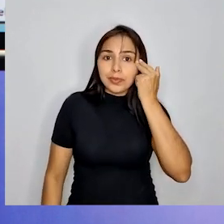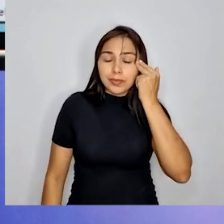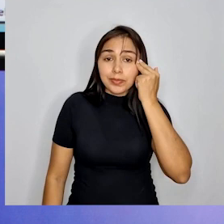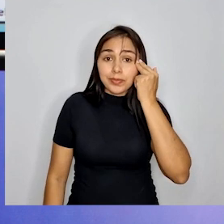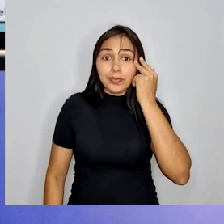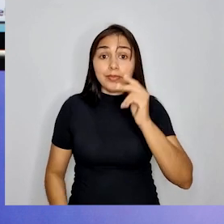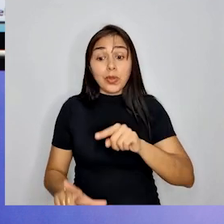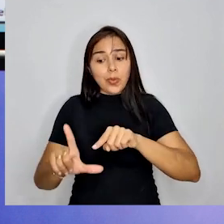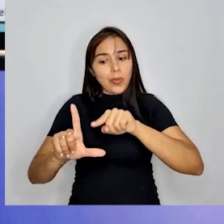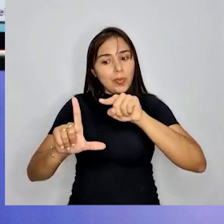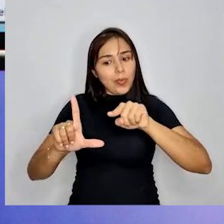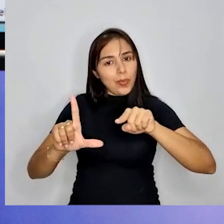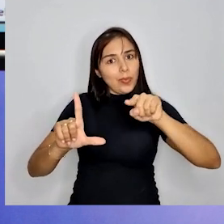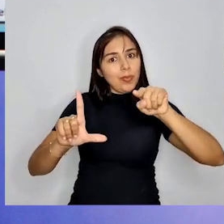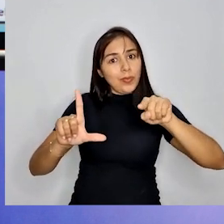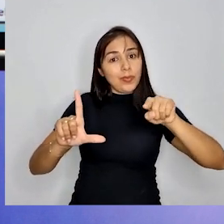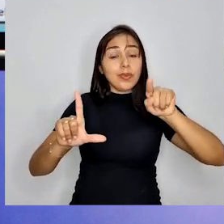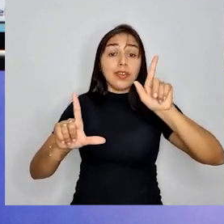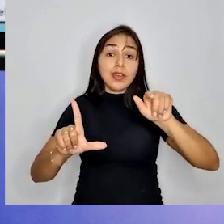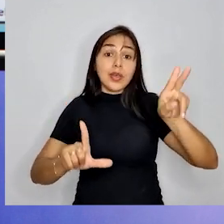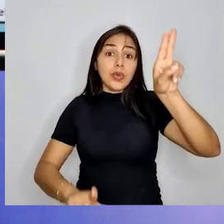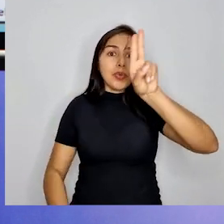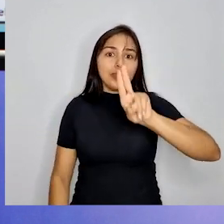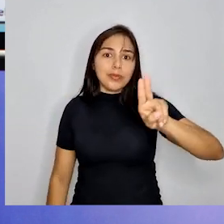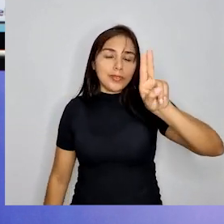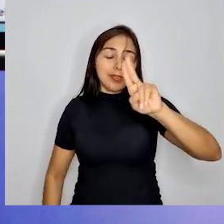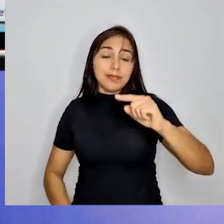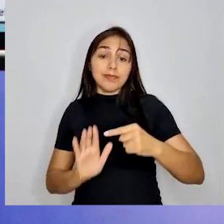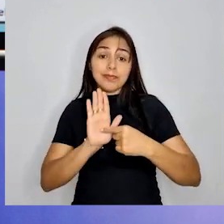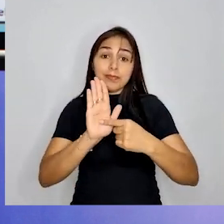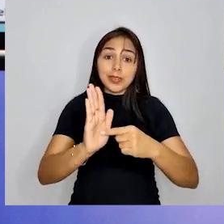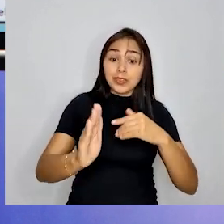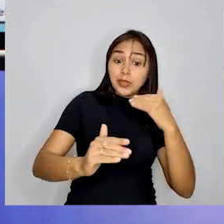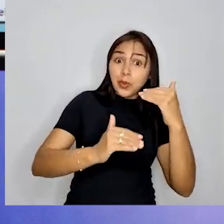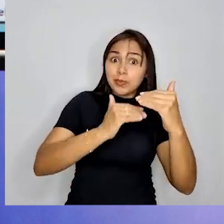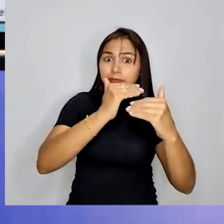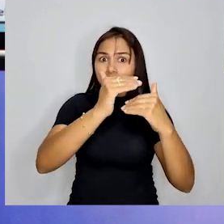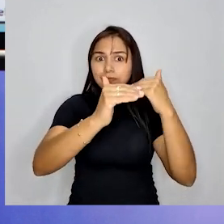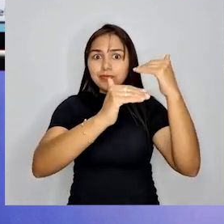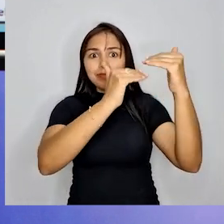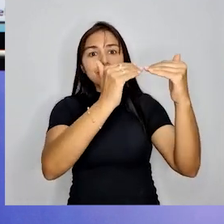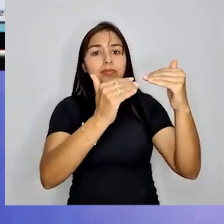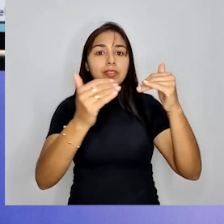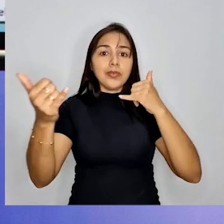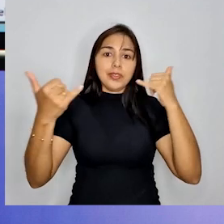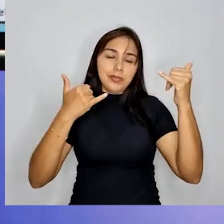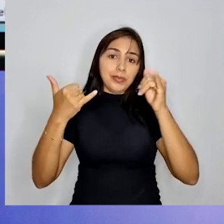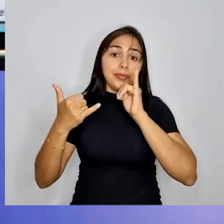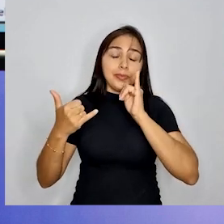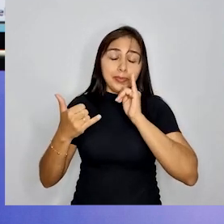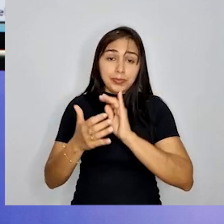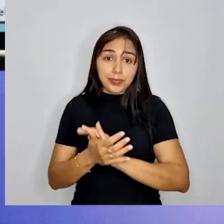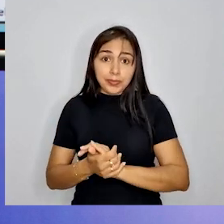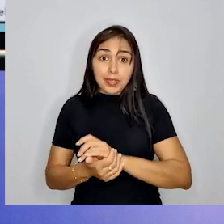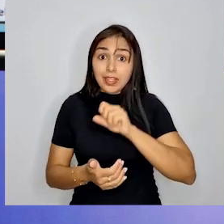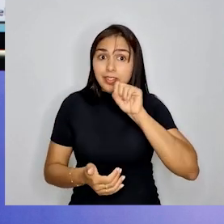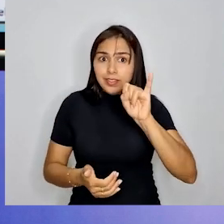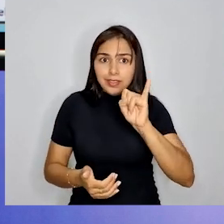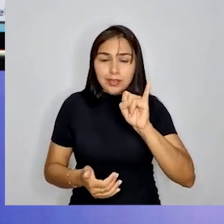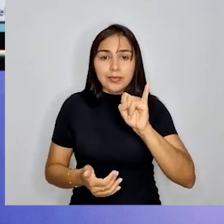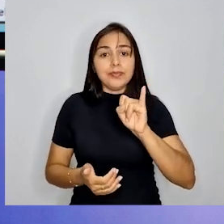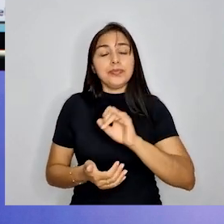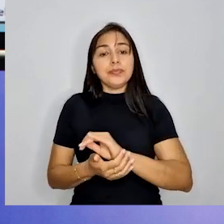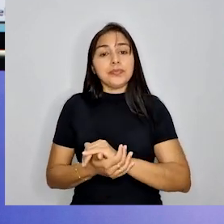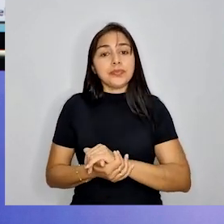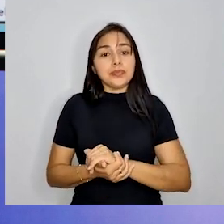de linhas ele serve para dizer a evolução de determinada informação vamos supor que isso aqui fosse somente